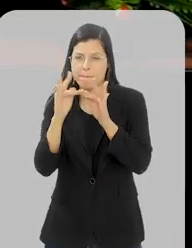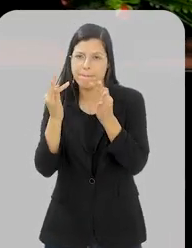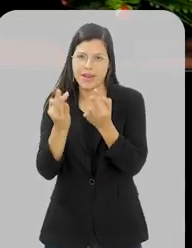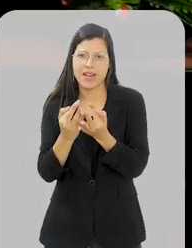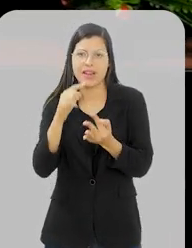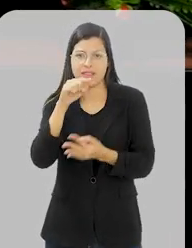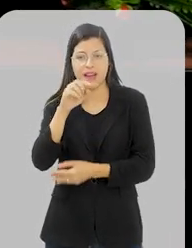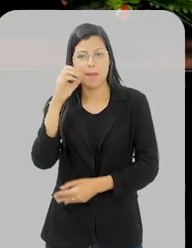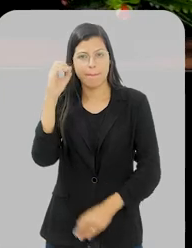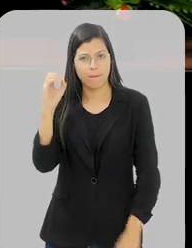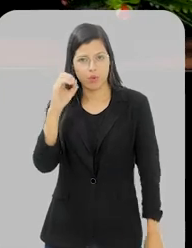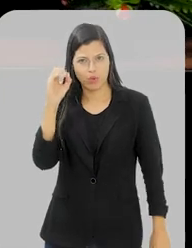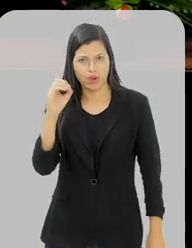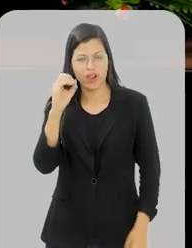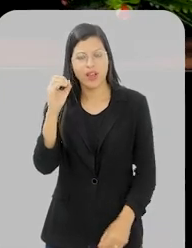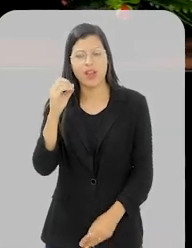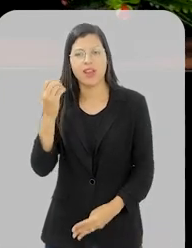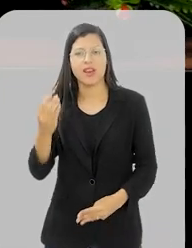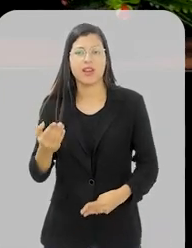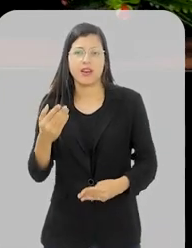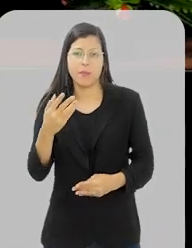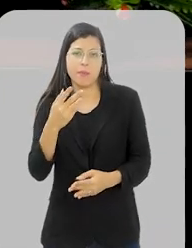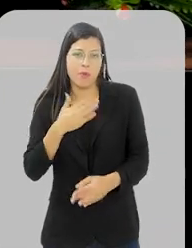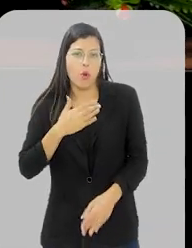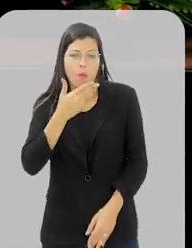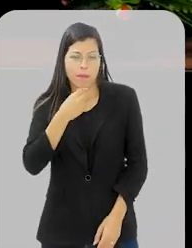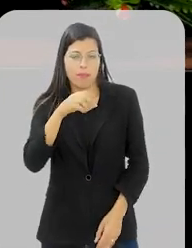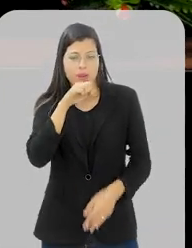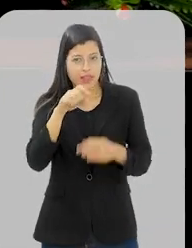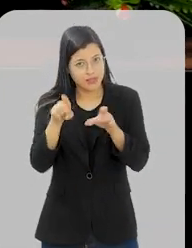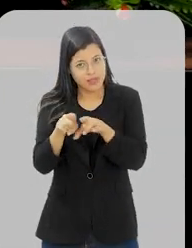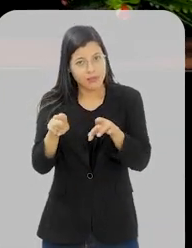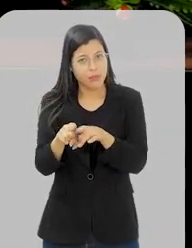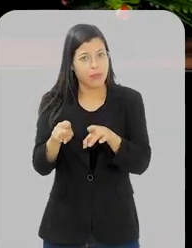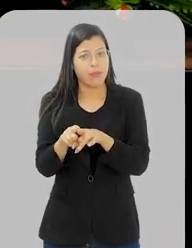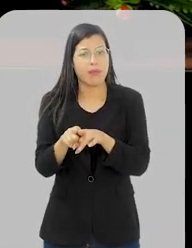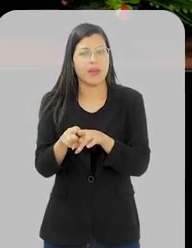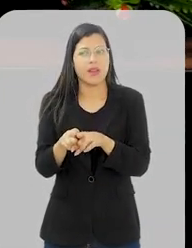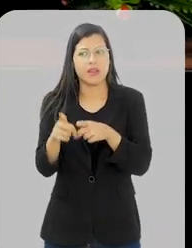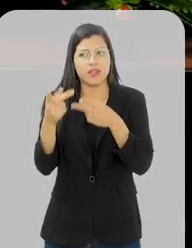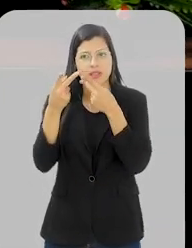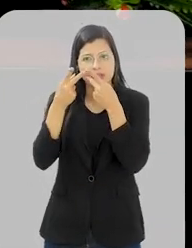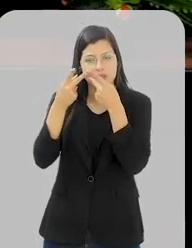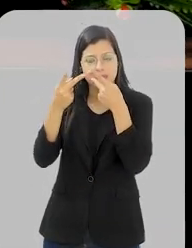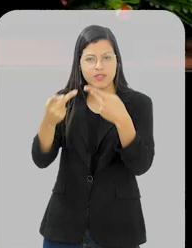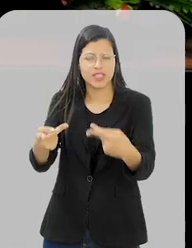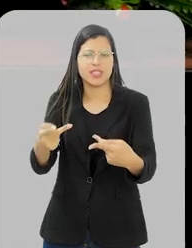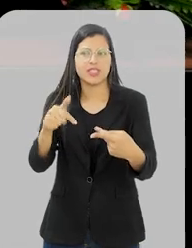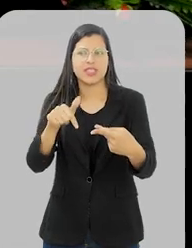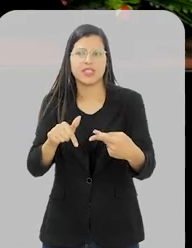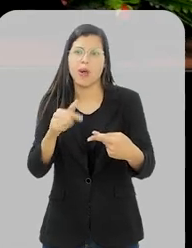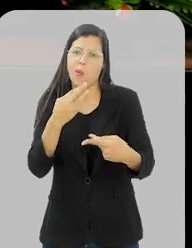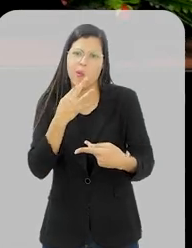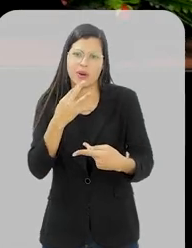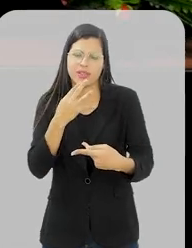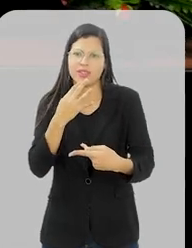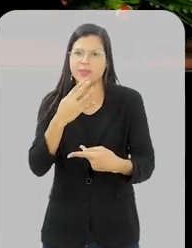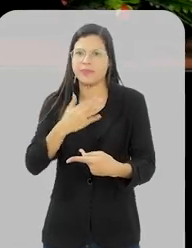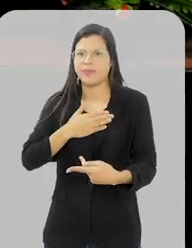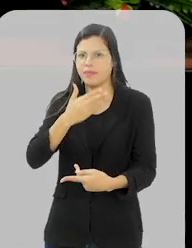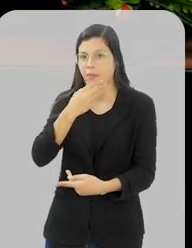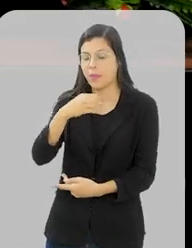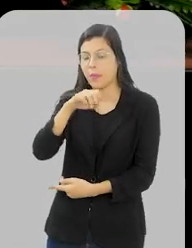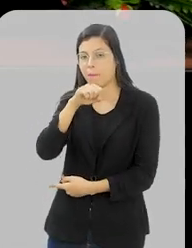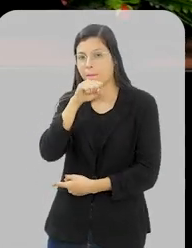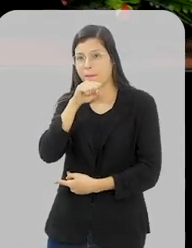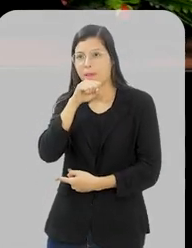parentes em Porto Alegre por acaso e ela numa dessas idas para visitar os parentes pela outra parte dela conheceu o